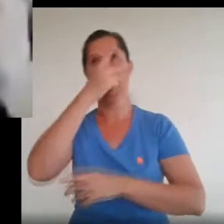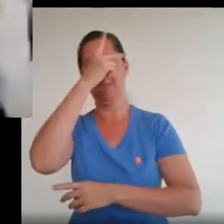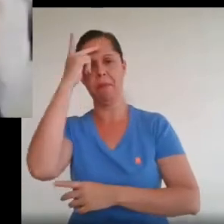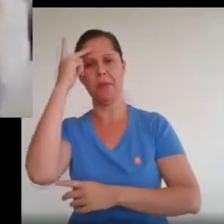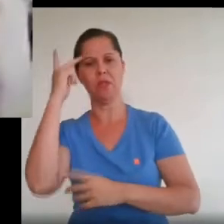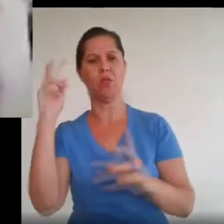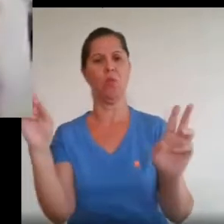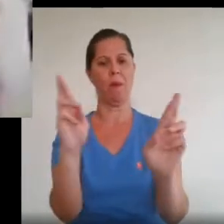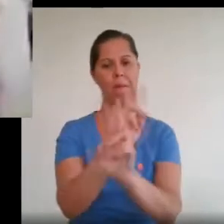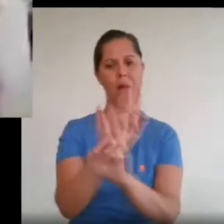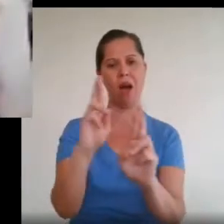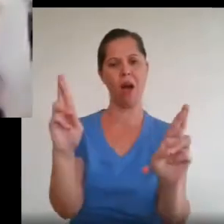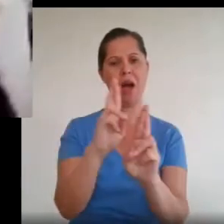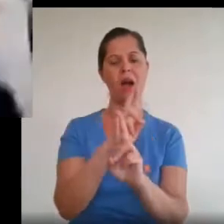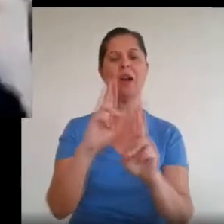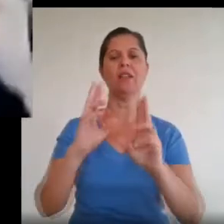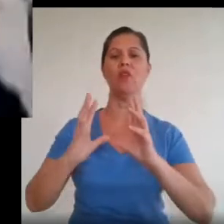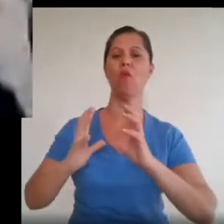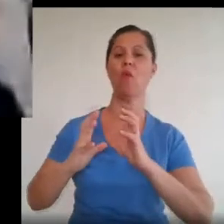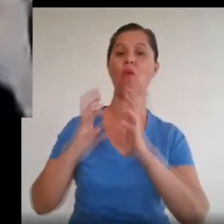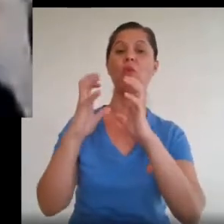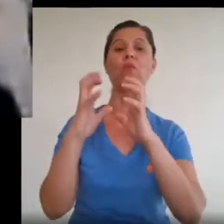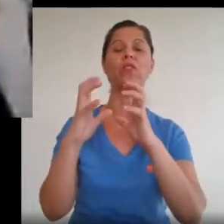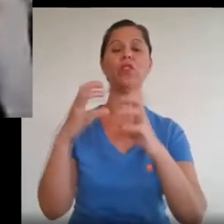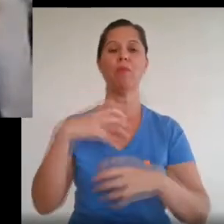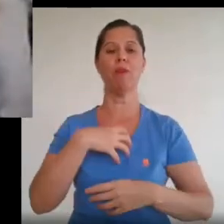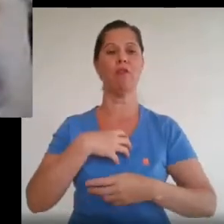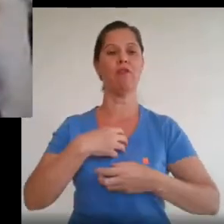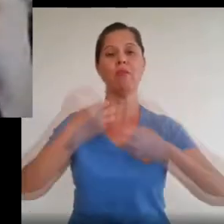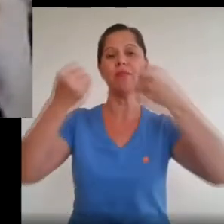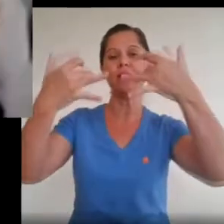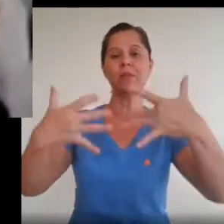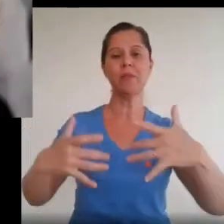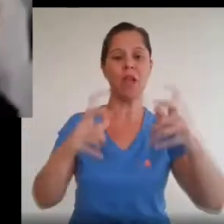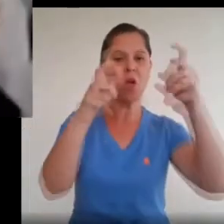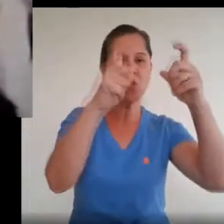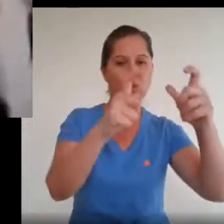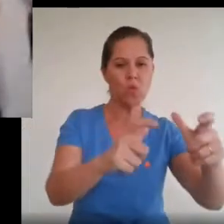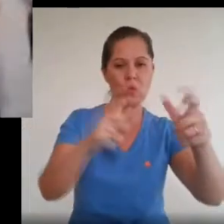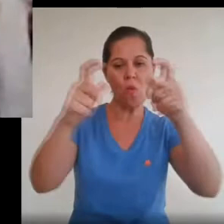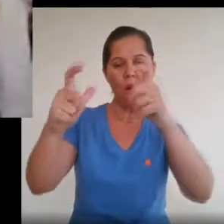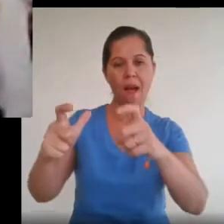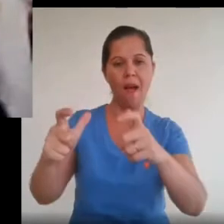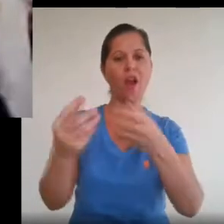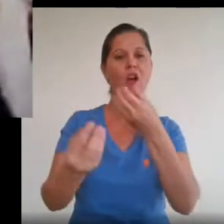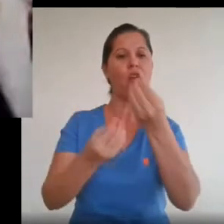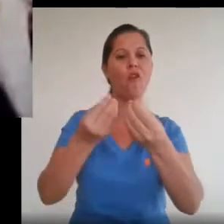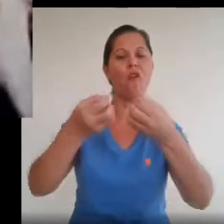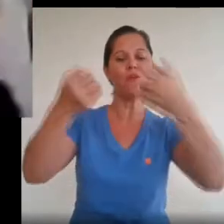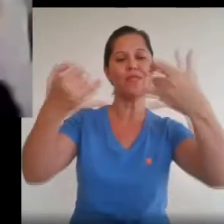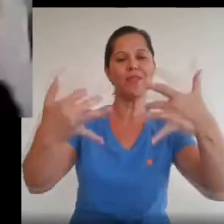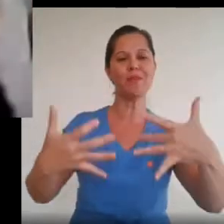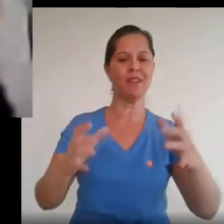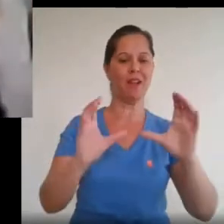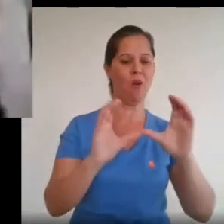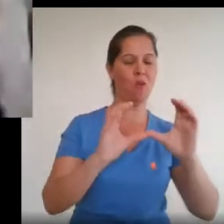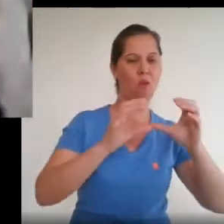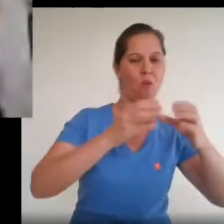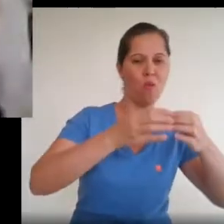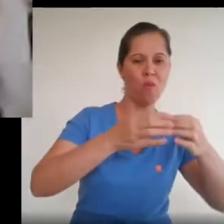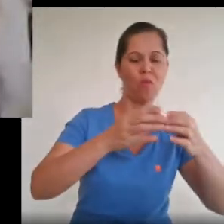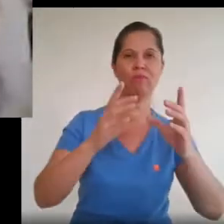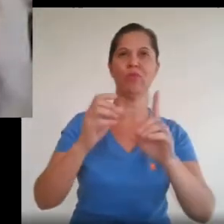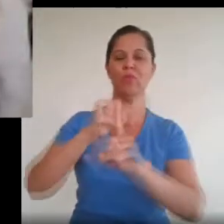os conflitos e as descrições dos lugares aonde se desenvolvem os conflitos e os